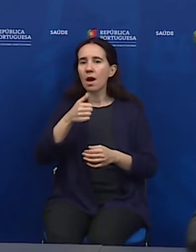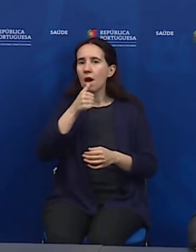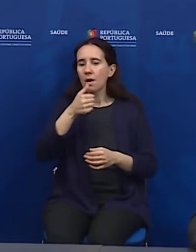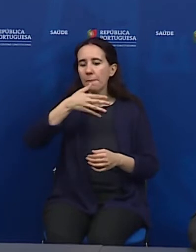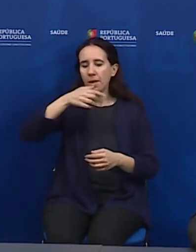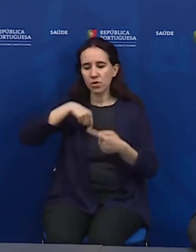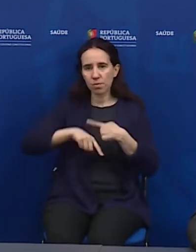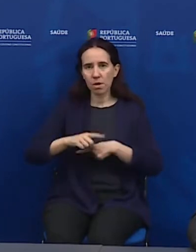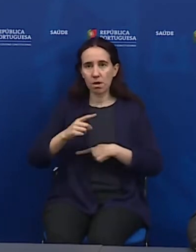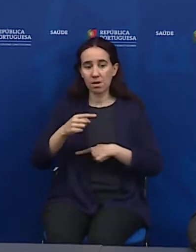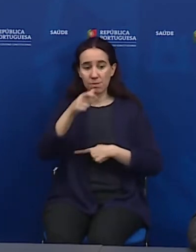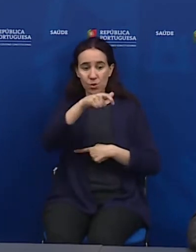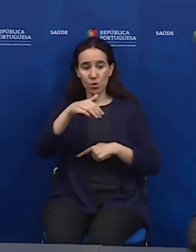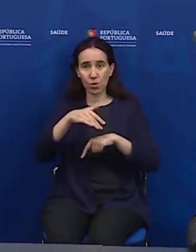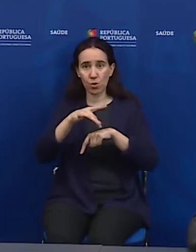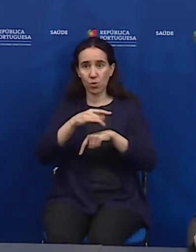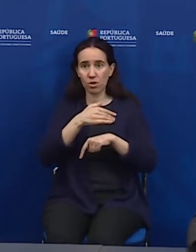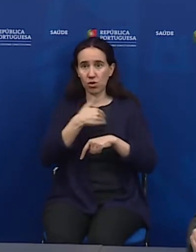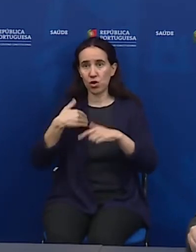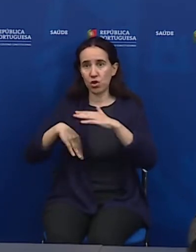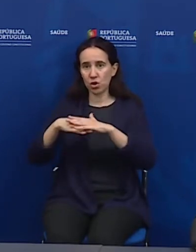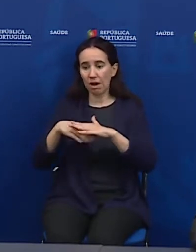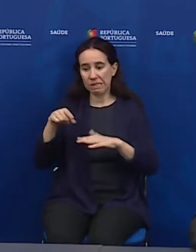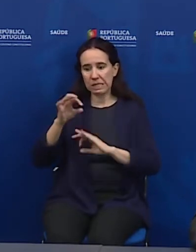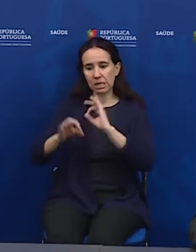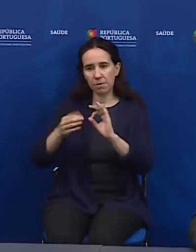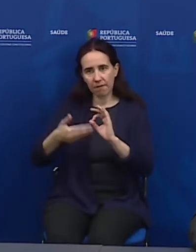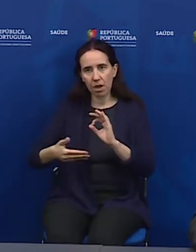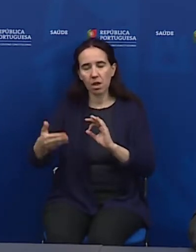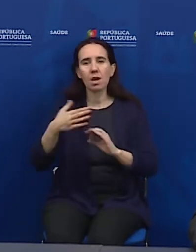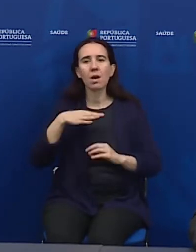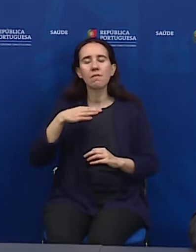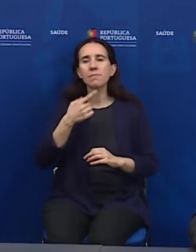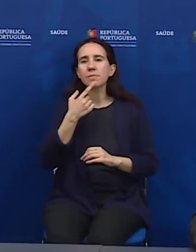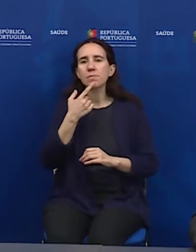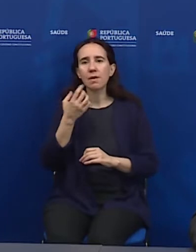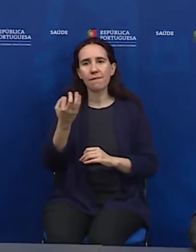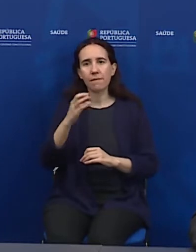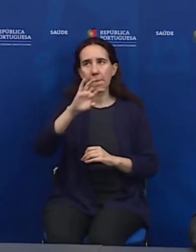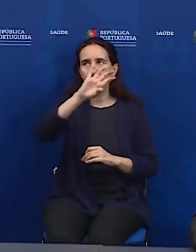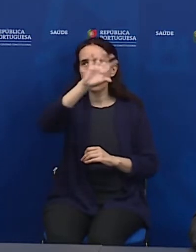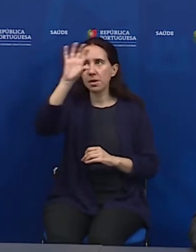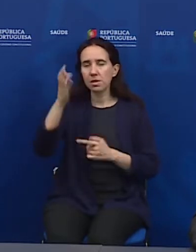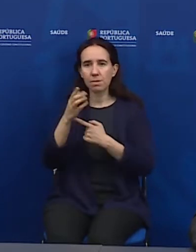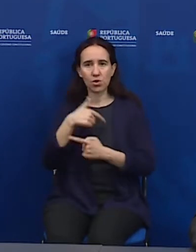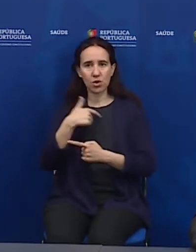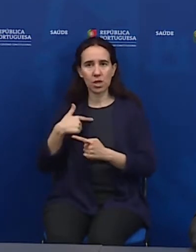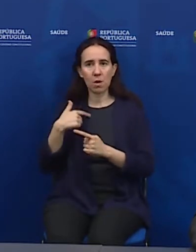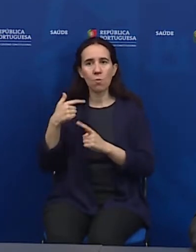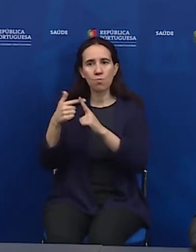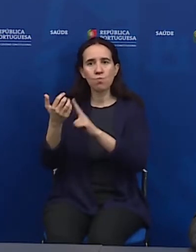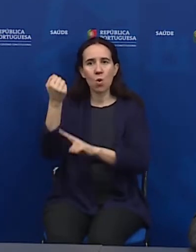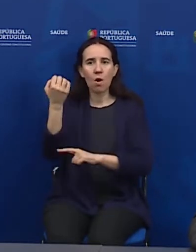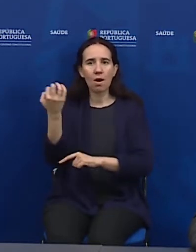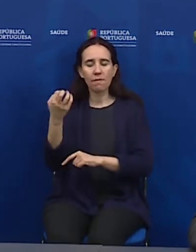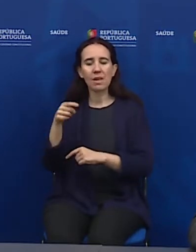convalescente que vai avançar, gostaria de perceber, tendo em conta o sucesso em países como a China, se esta poderá vir a